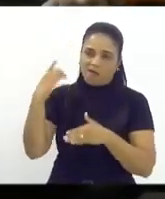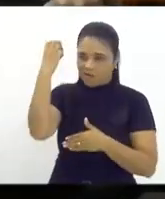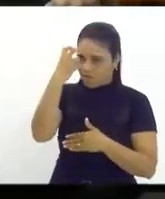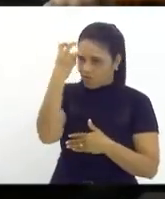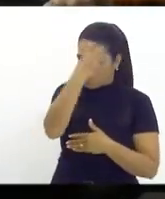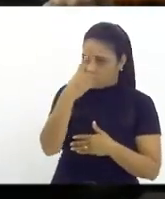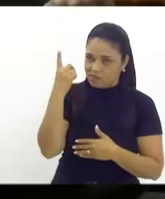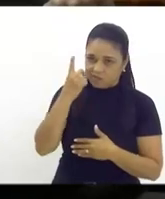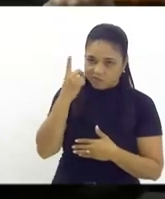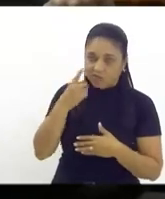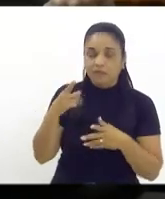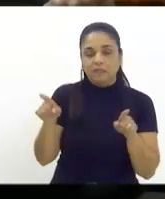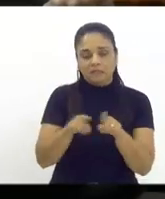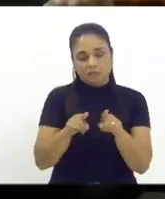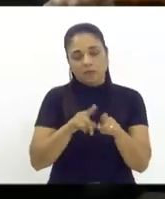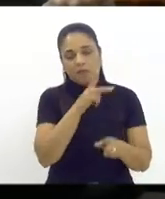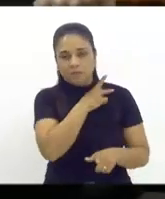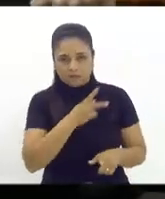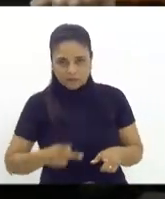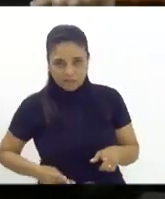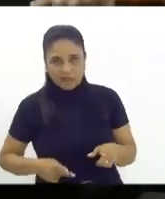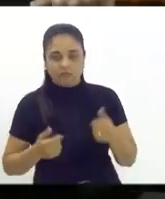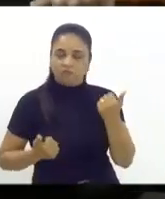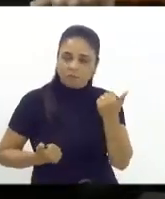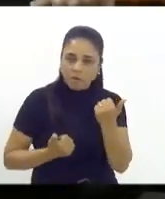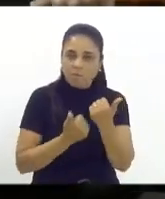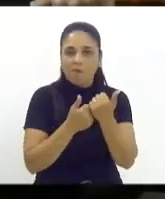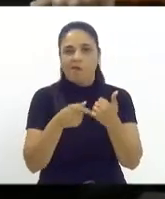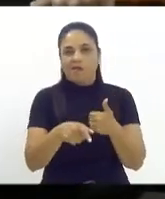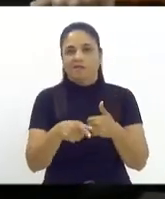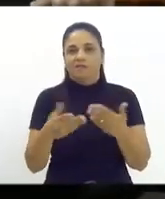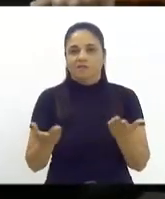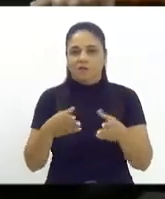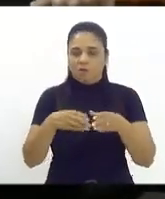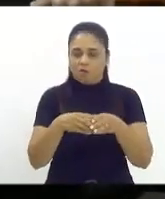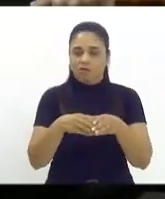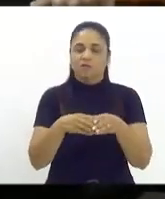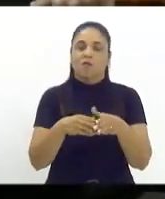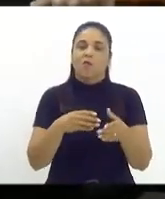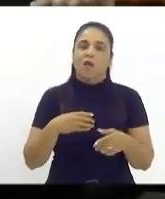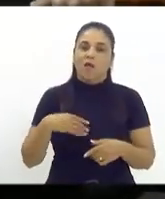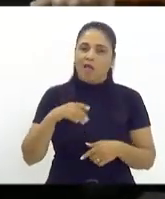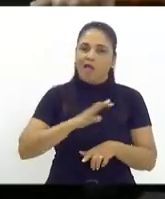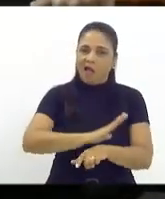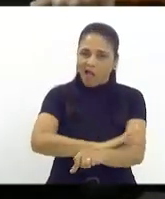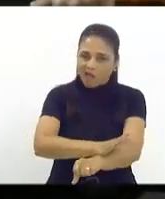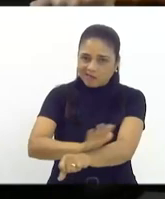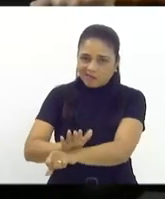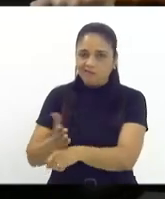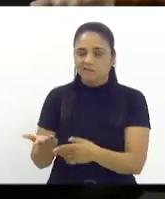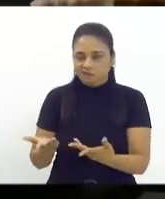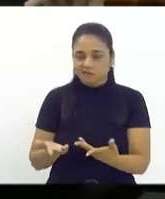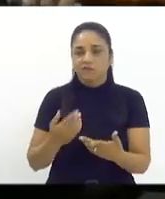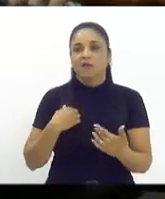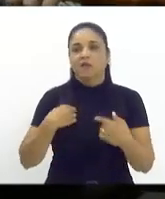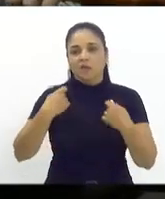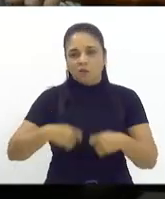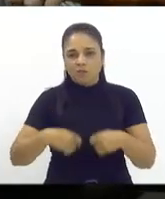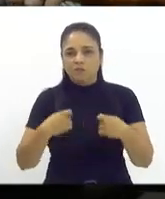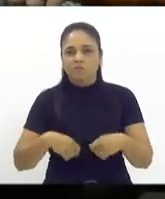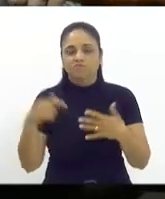da presidenta desta comissão é racista estruturalmente historicamente nesse sentido eu tenho algumas colocações